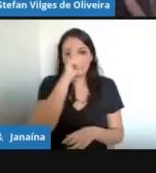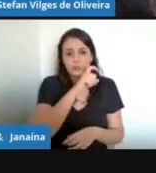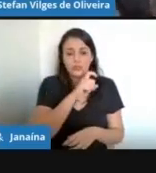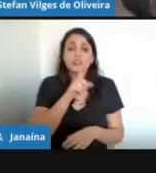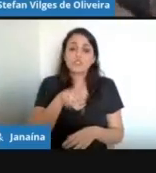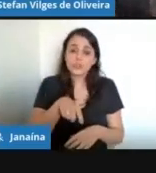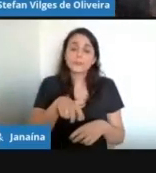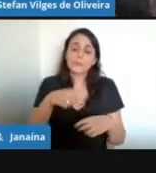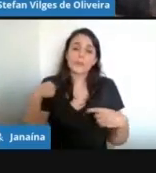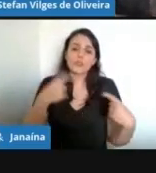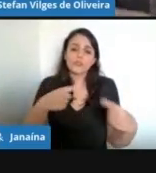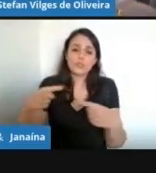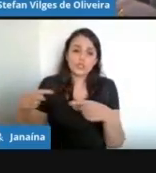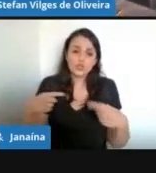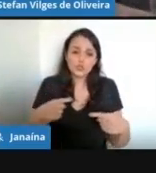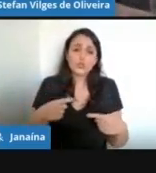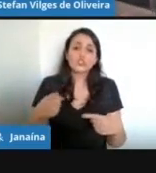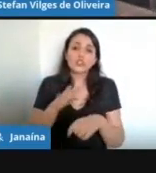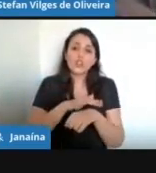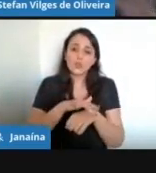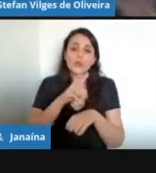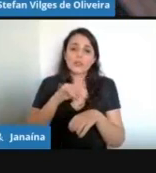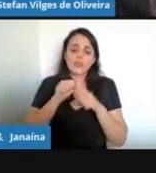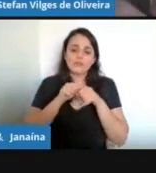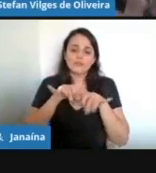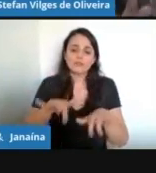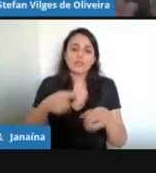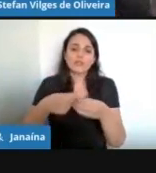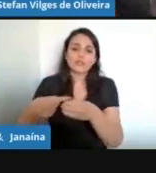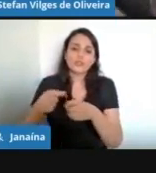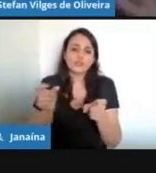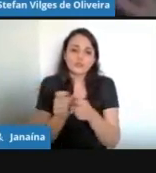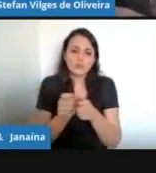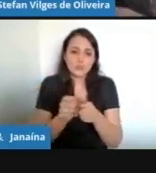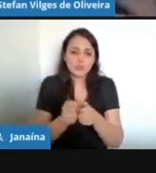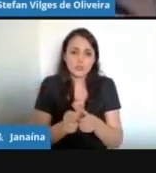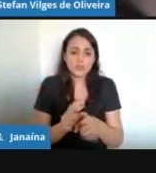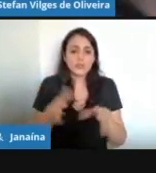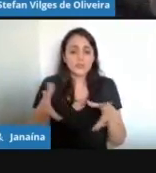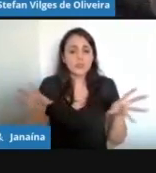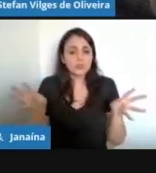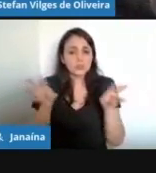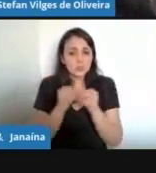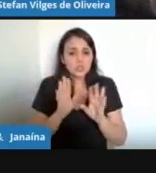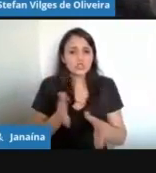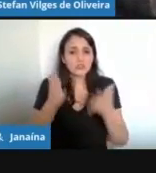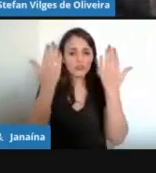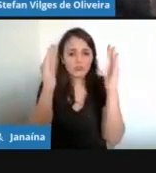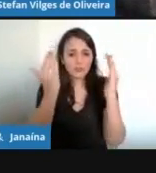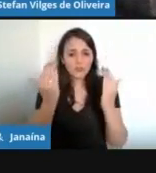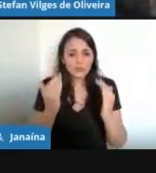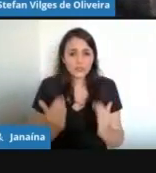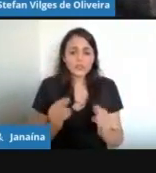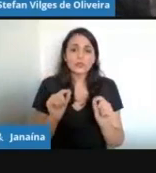a interiorização da doença. E com isso a gente chega a algumas considerações a partir dessas análises.